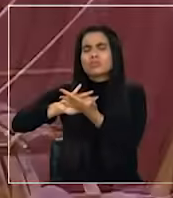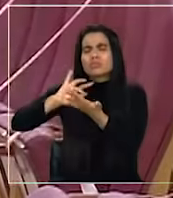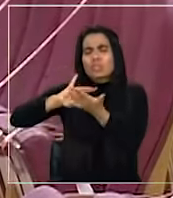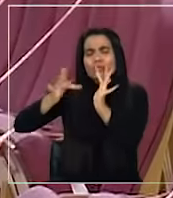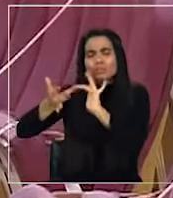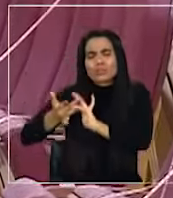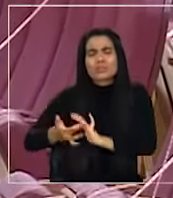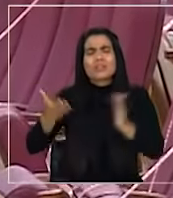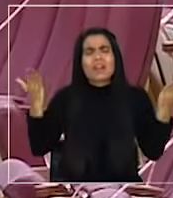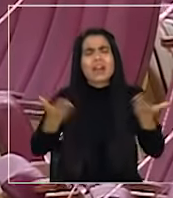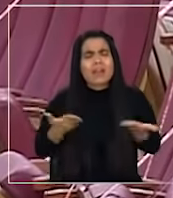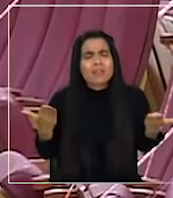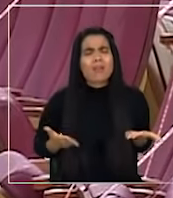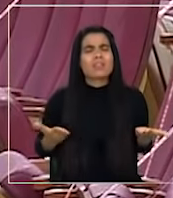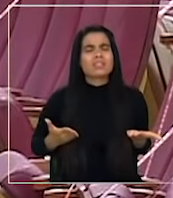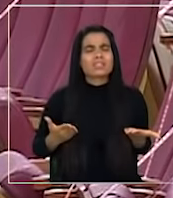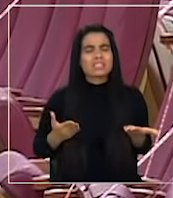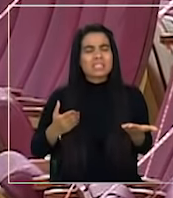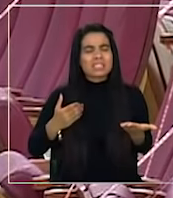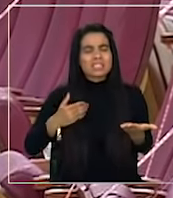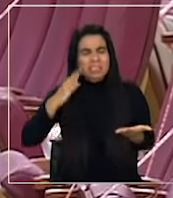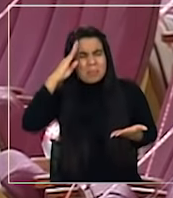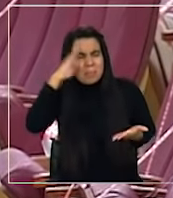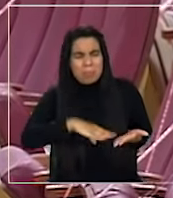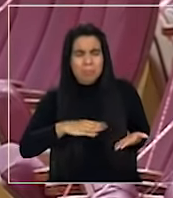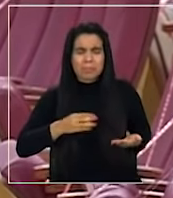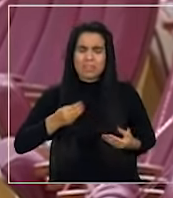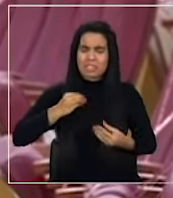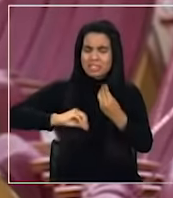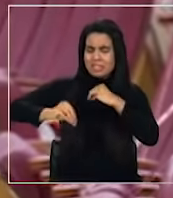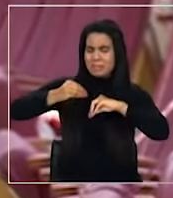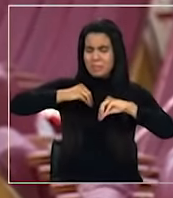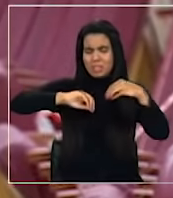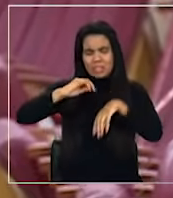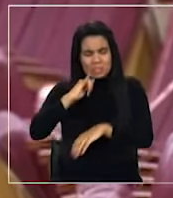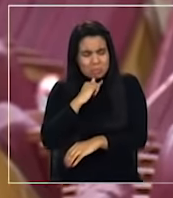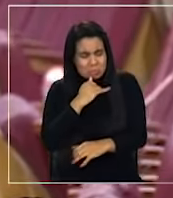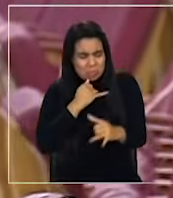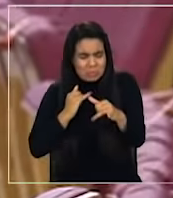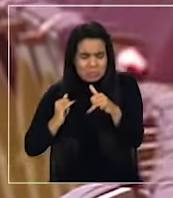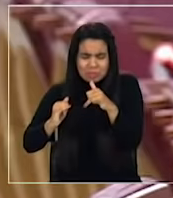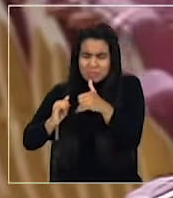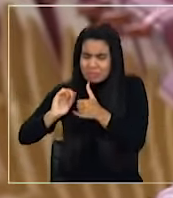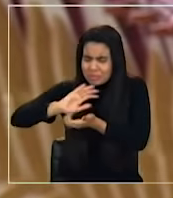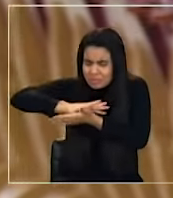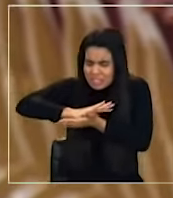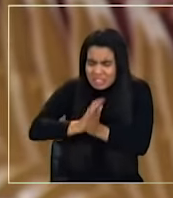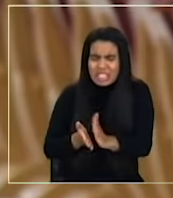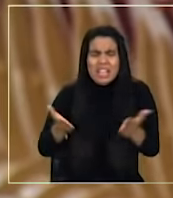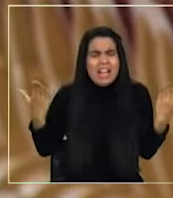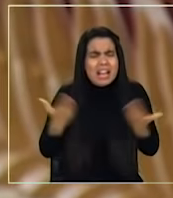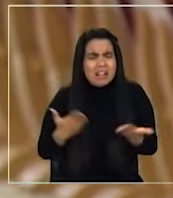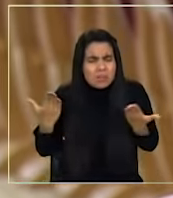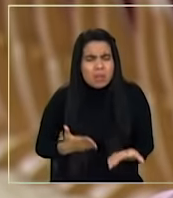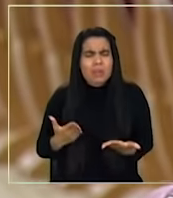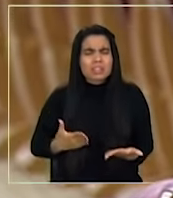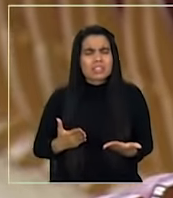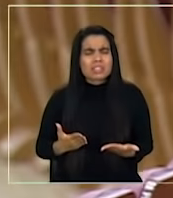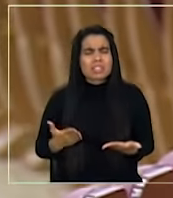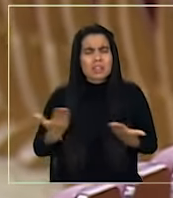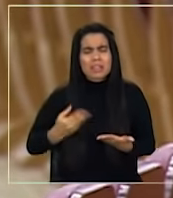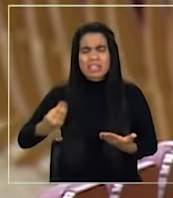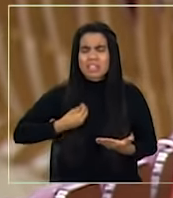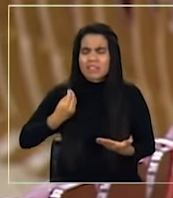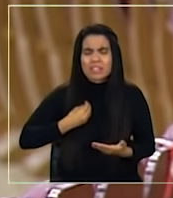Jesus Cristo agora, esse espírito de opressão, de tristeza, de destruição, agora, desta